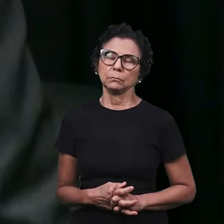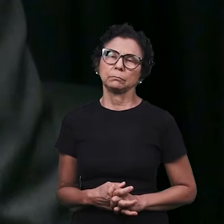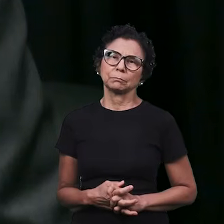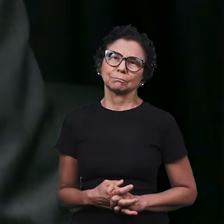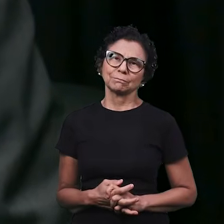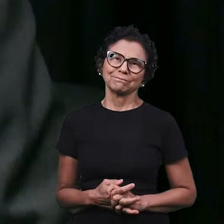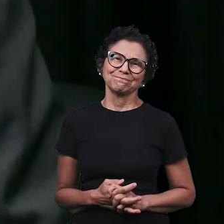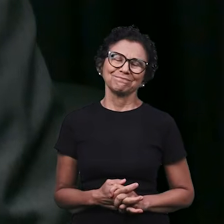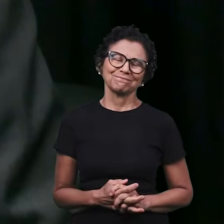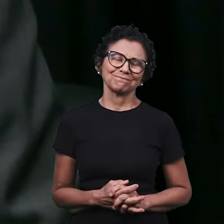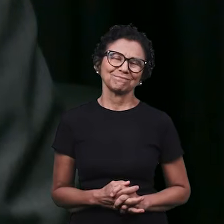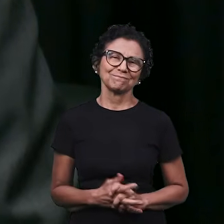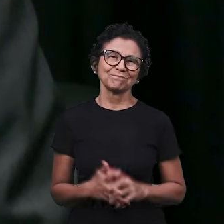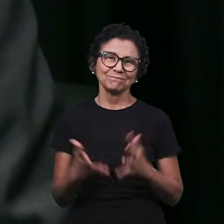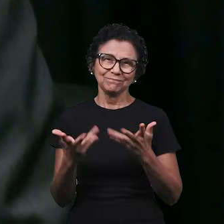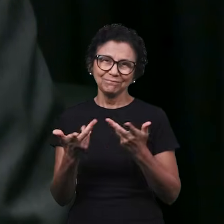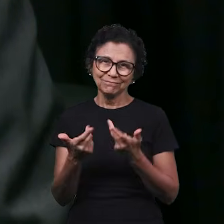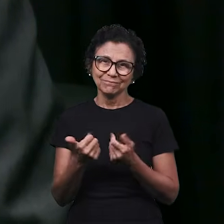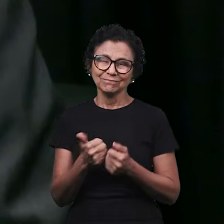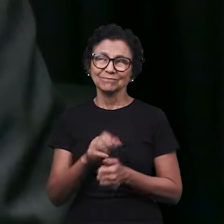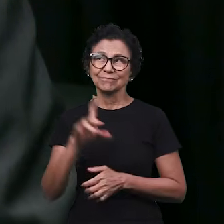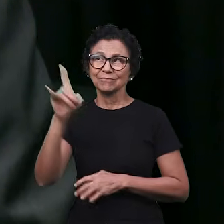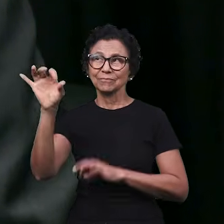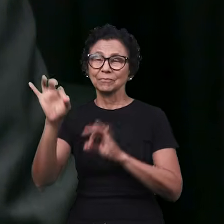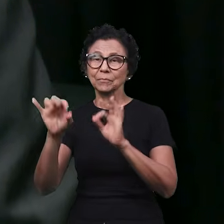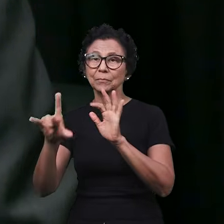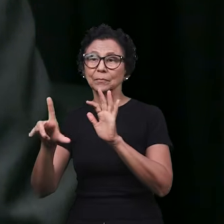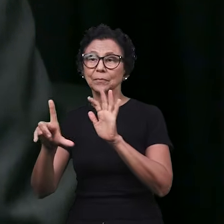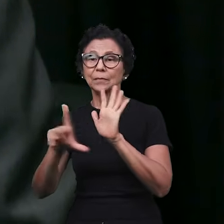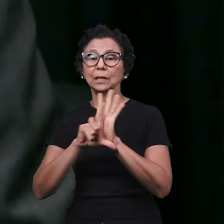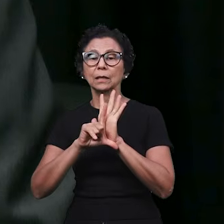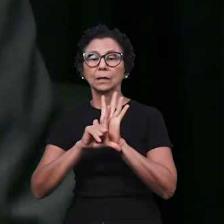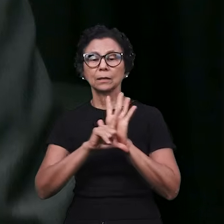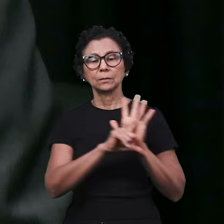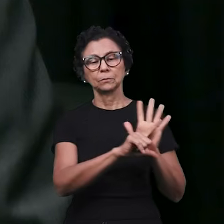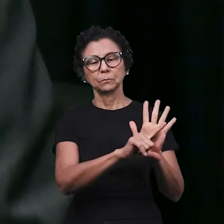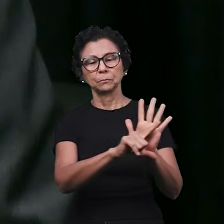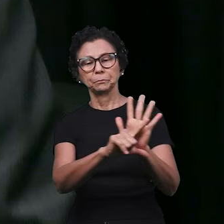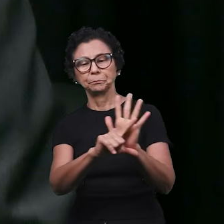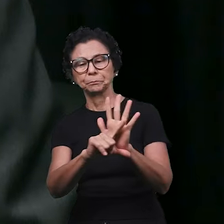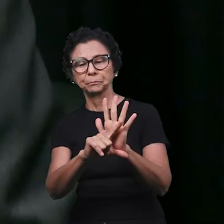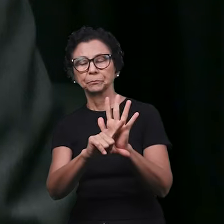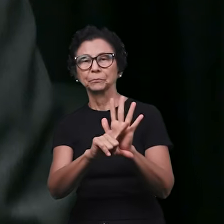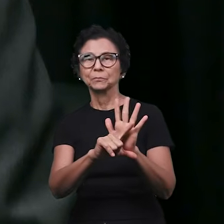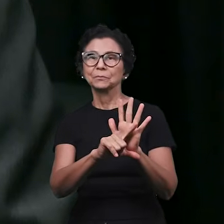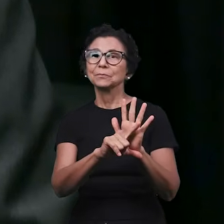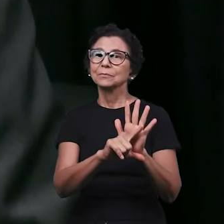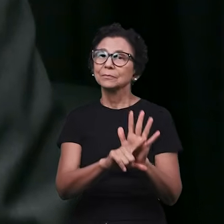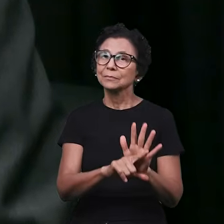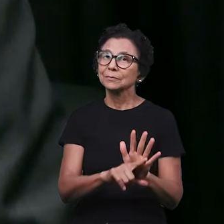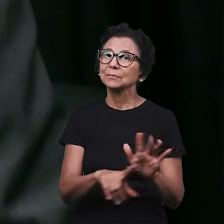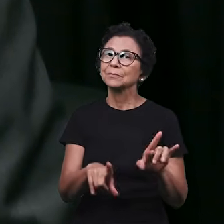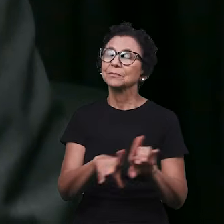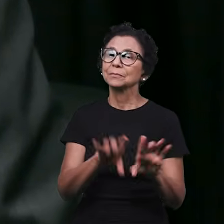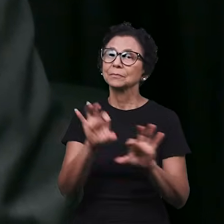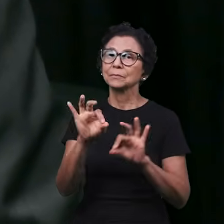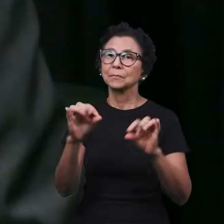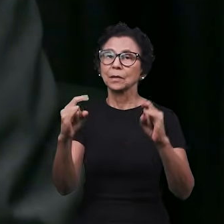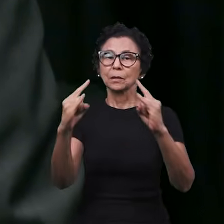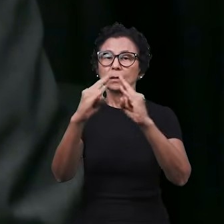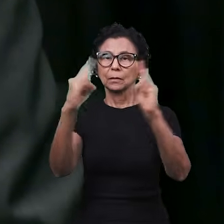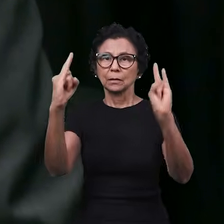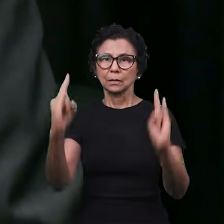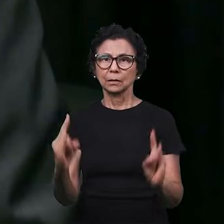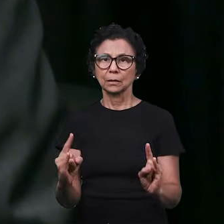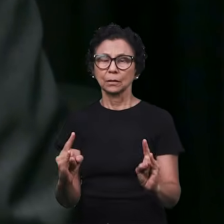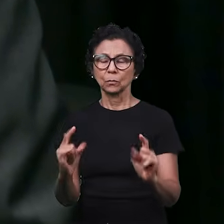maravilhoso, porque Deus, quando ele dá a lei ao povo, ele dá também o tabernáculo, que era o lugar da comunhão. Então, quando